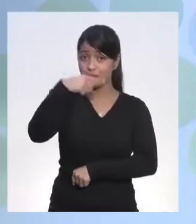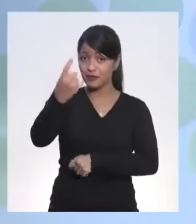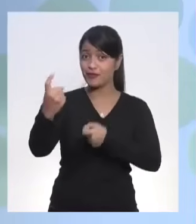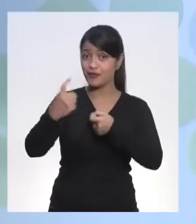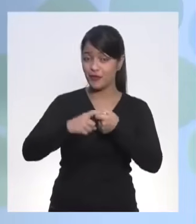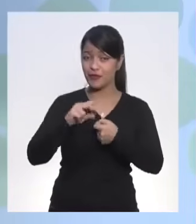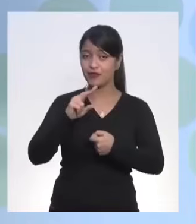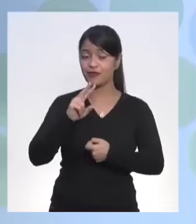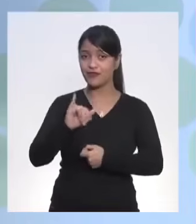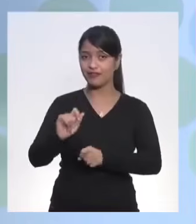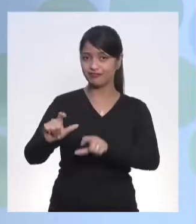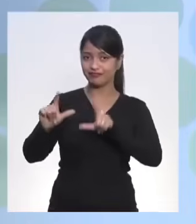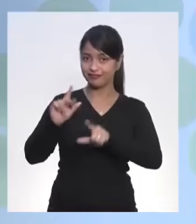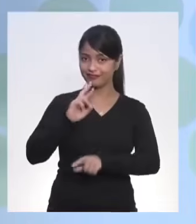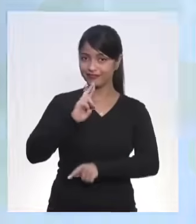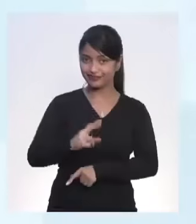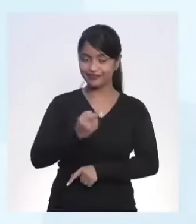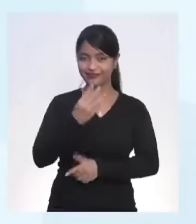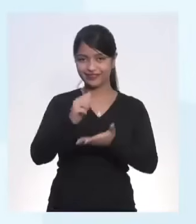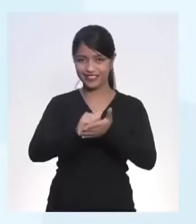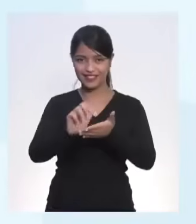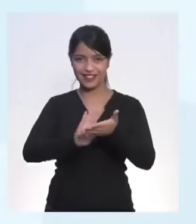retorna com a resposta. Bom trabalho.